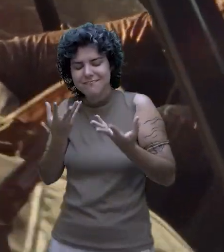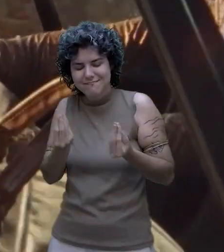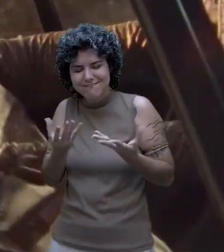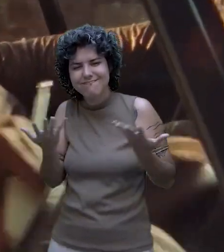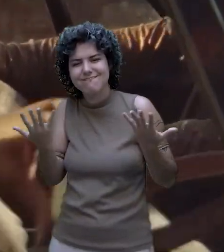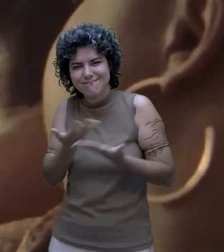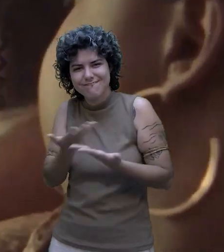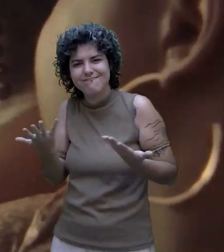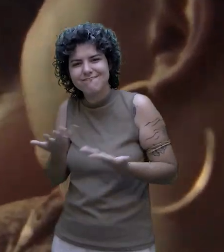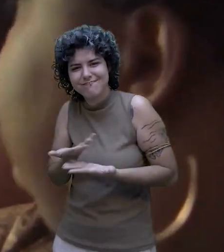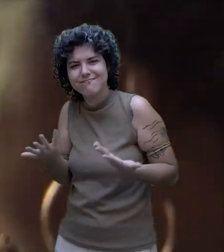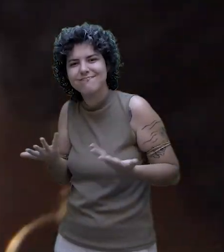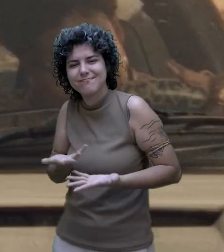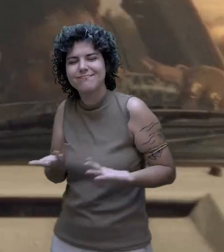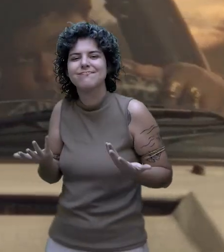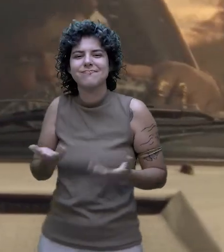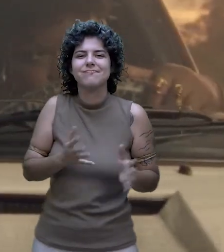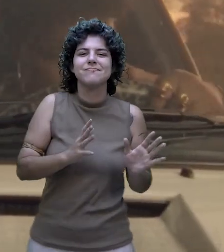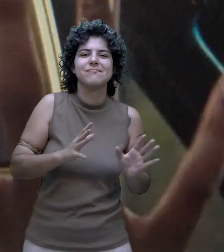nas